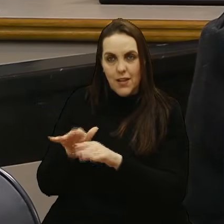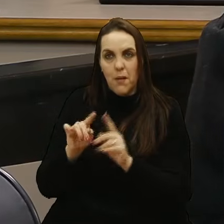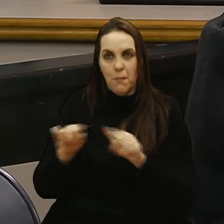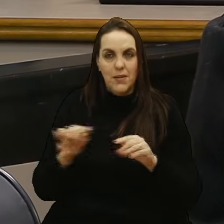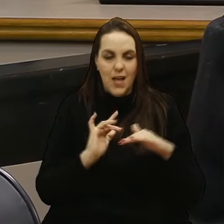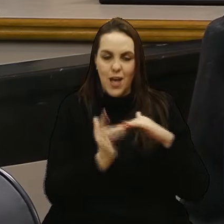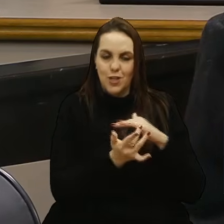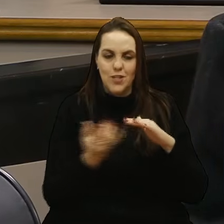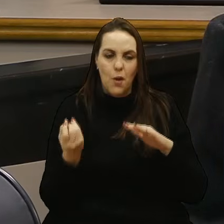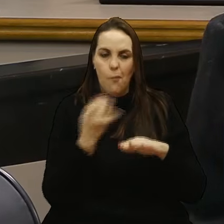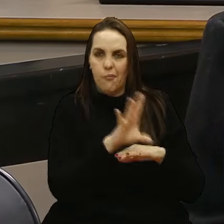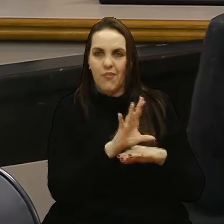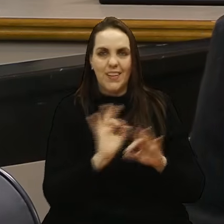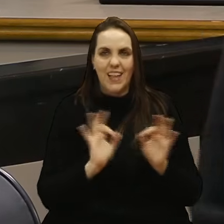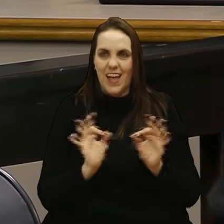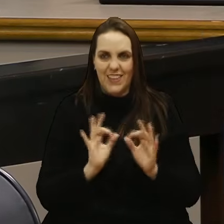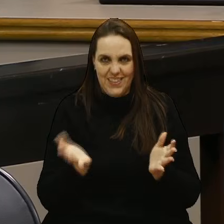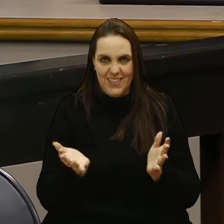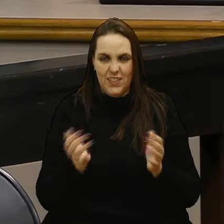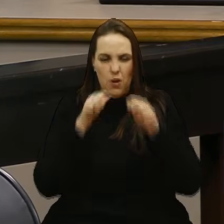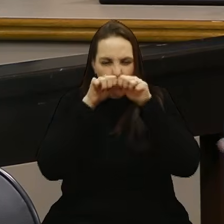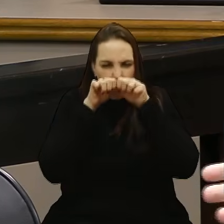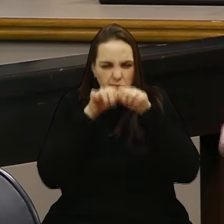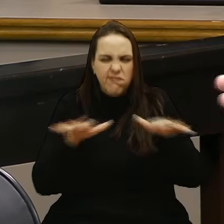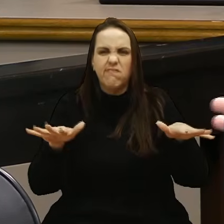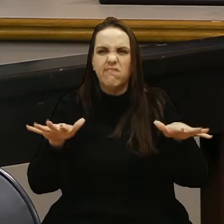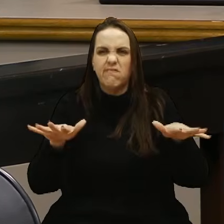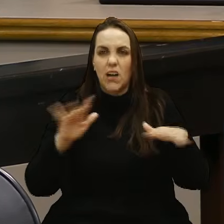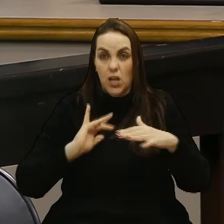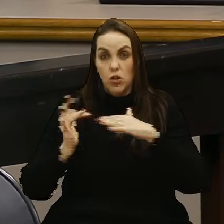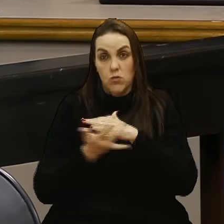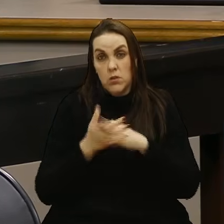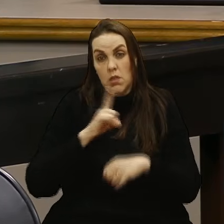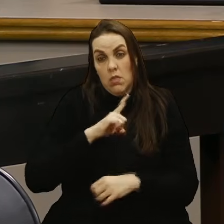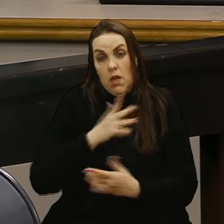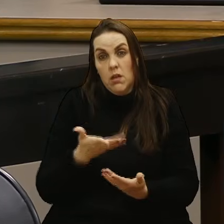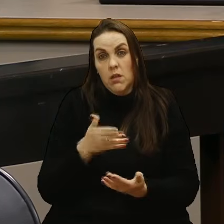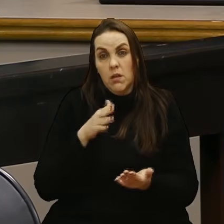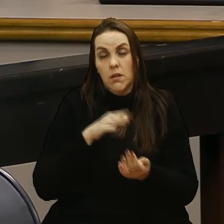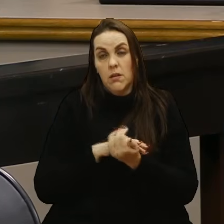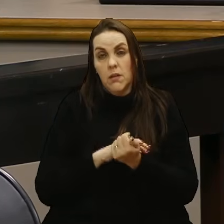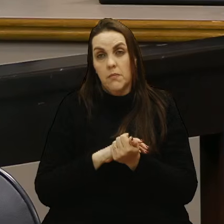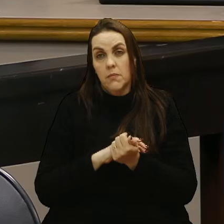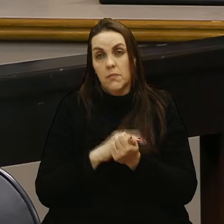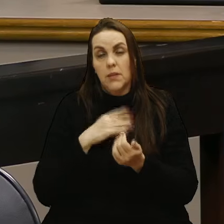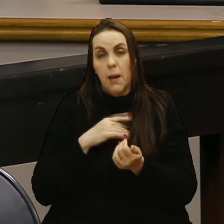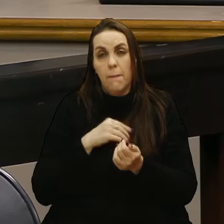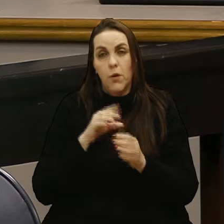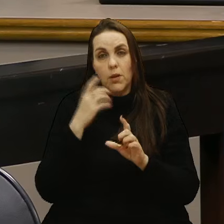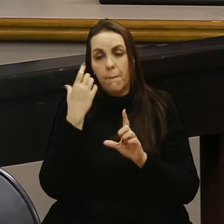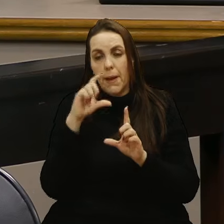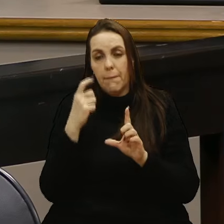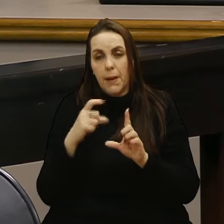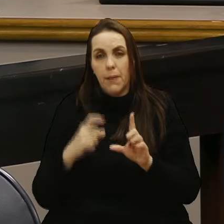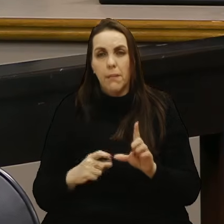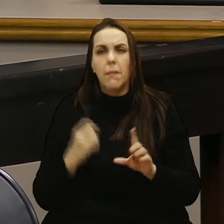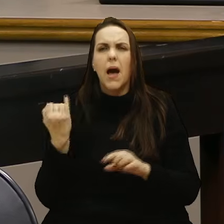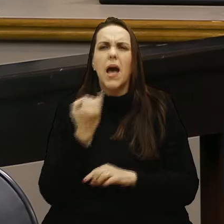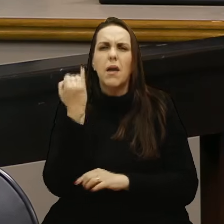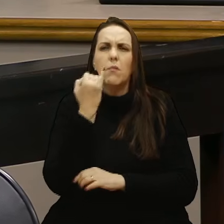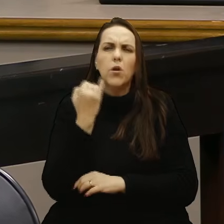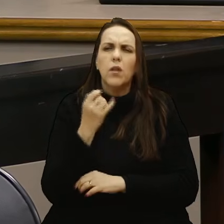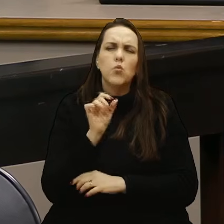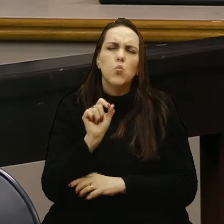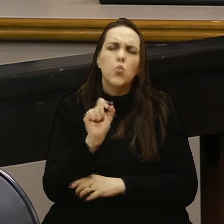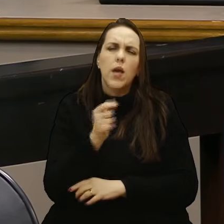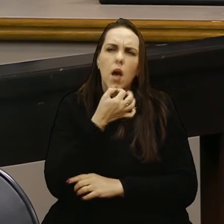ali. E às vezes a gente vai ver, não tem o alcance que a rede social às vezes tem em uma publicação ou outra. Mas por que eu digo que é importante a opinião